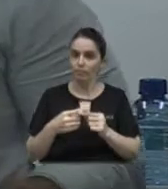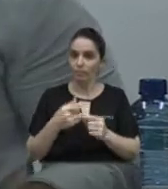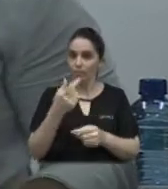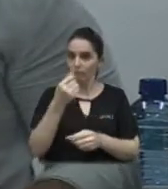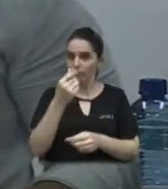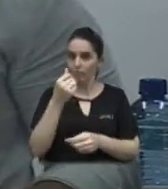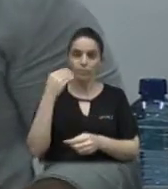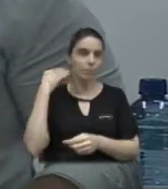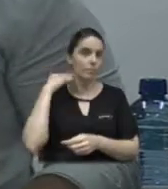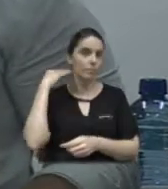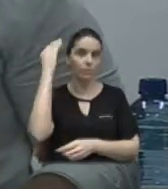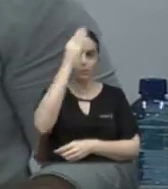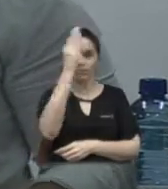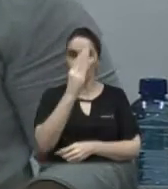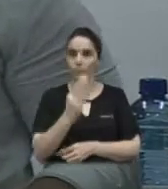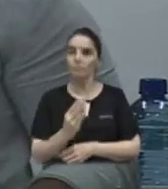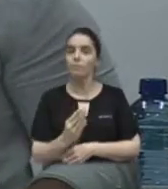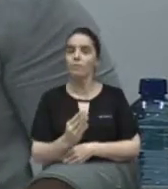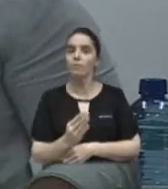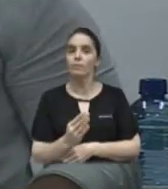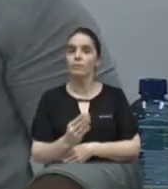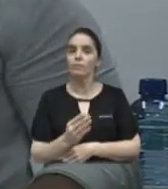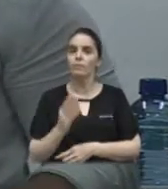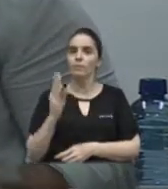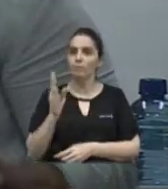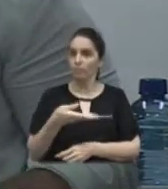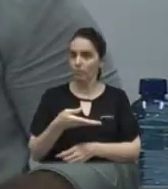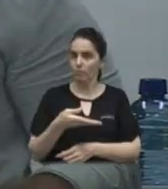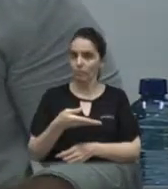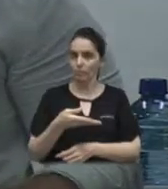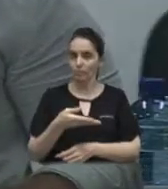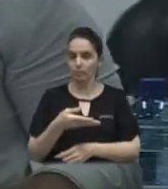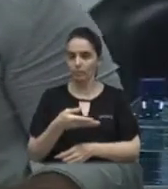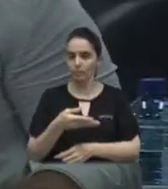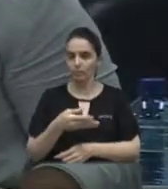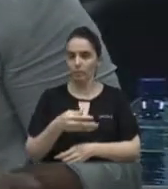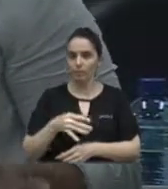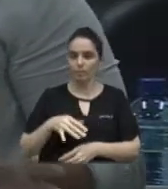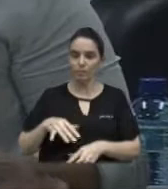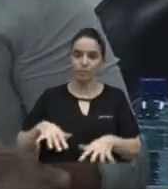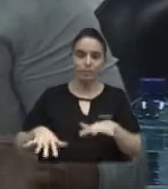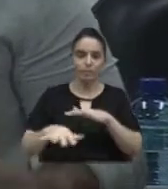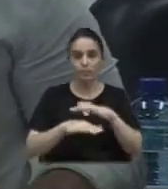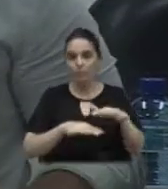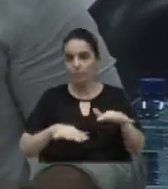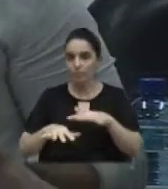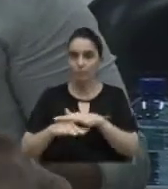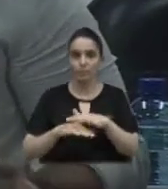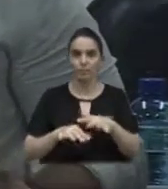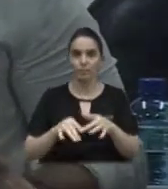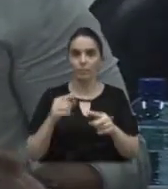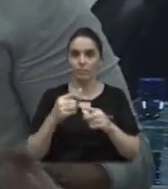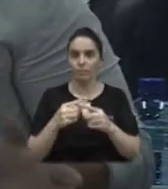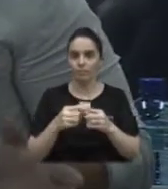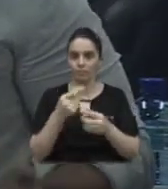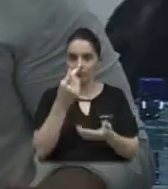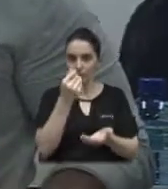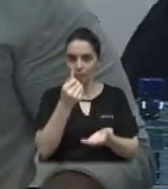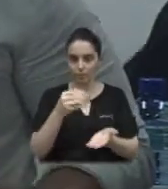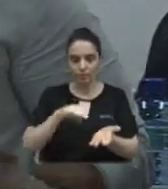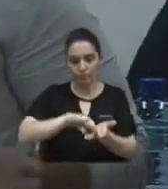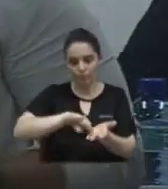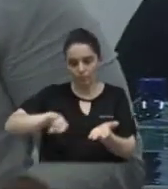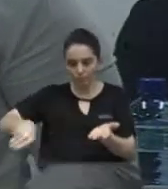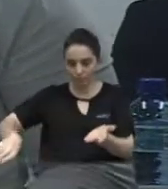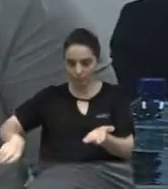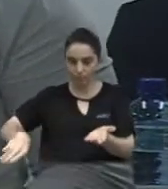já é o misto. O Banco do Brasil hoje, parte do capital é